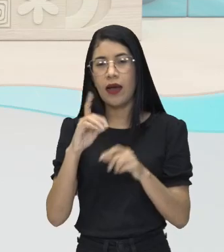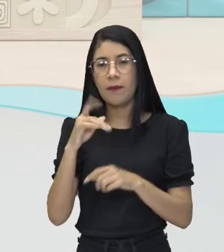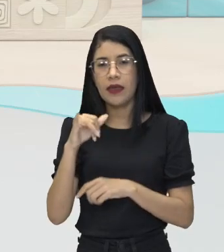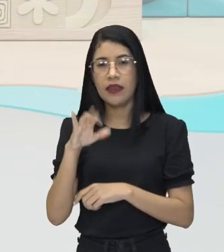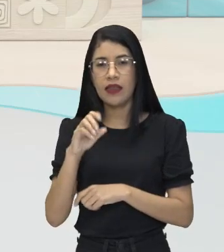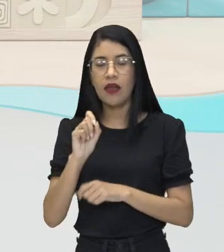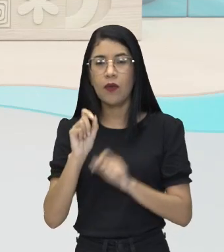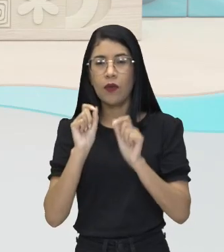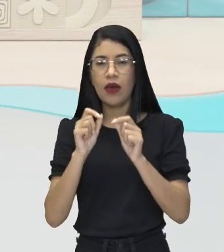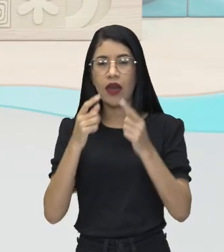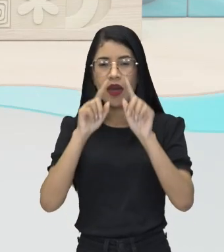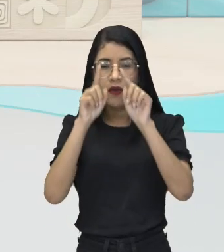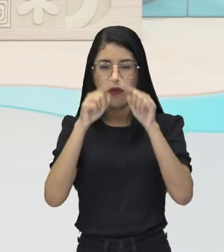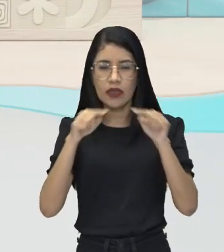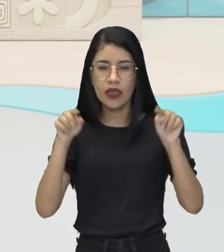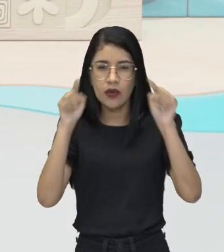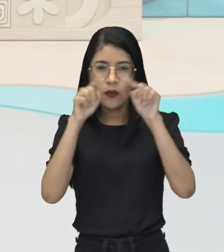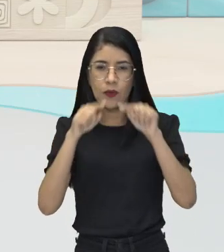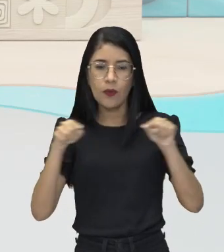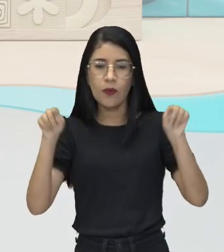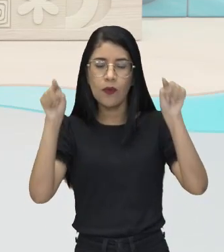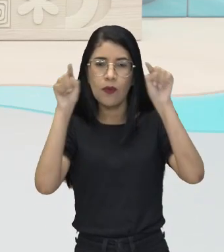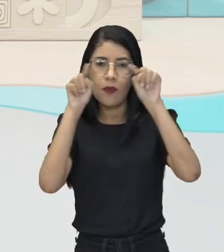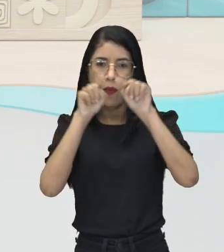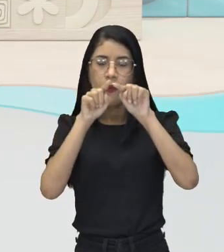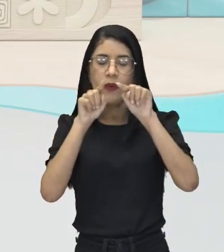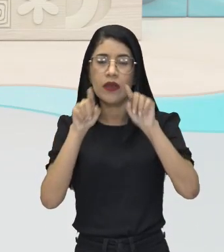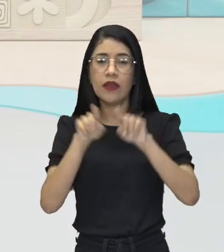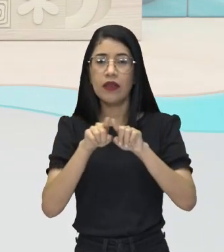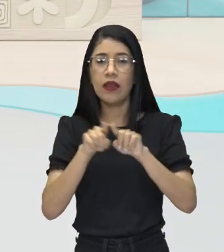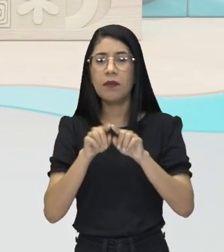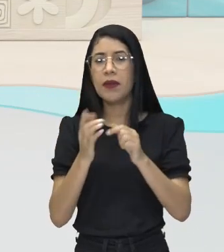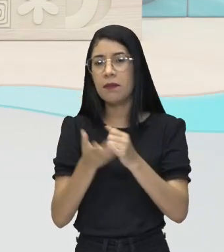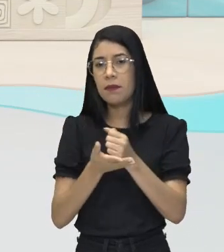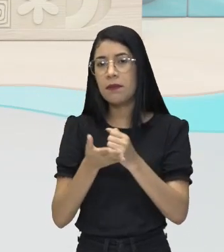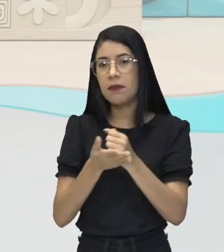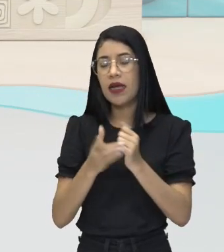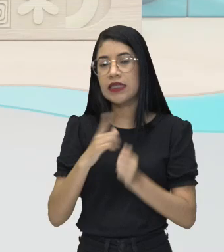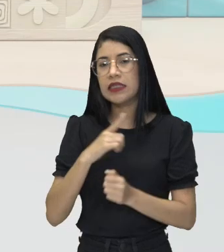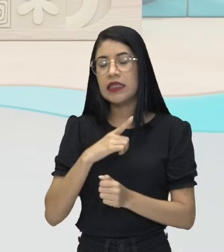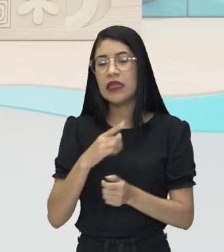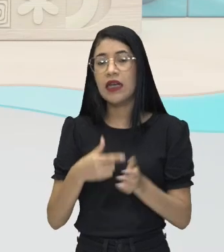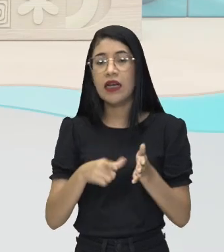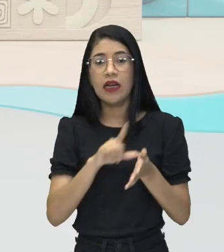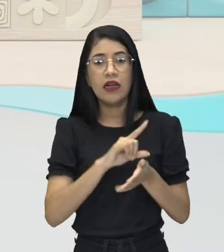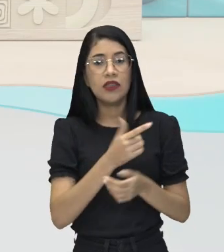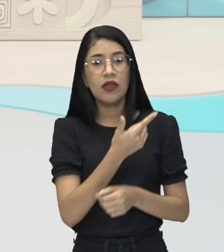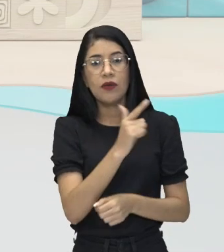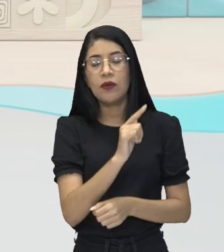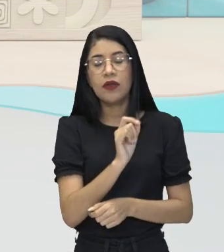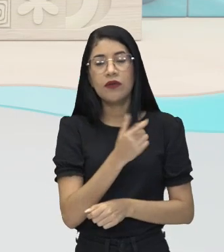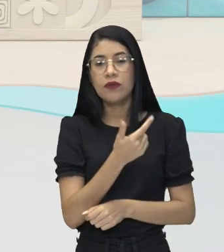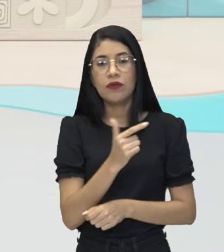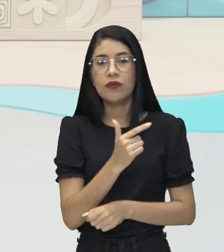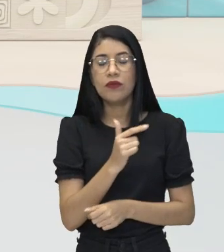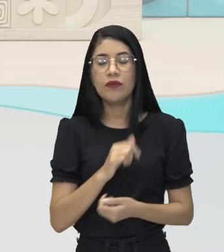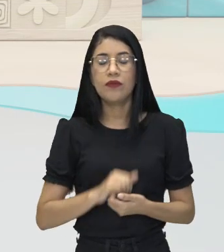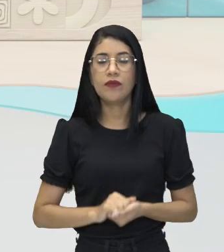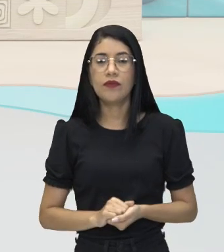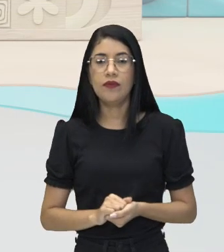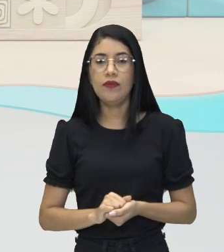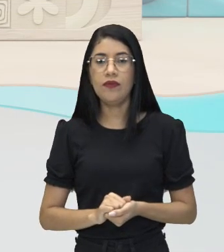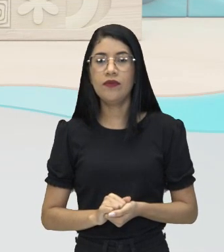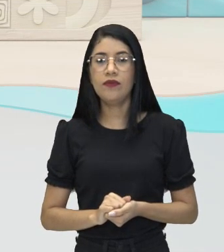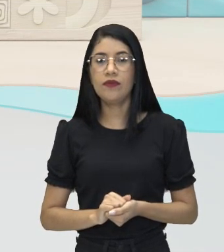ordem jônica, certo? E já tem uma base, o que não tinha lá na ordem, certo?